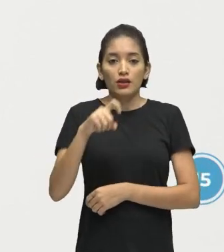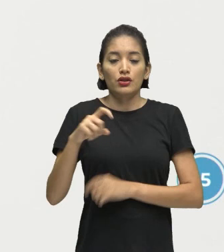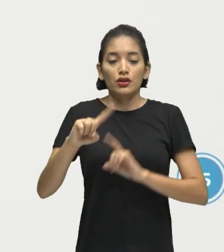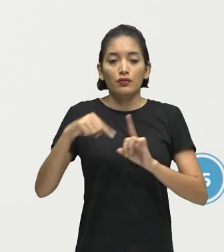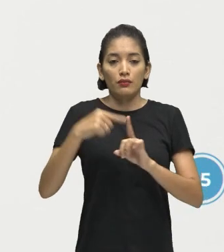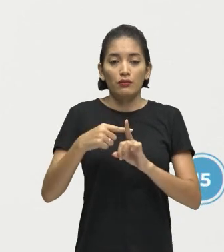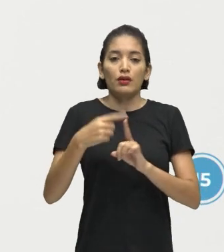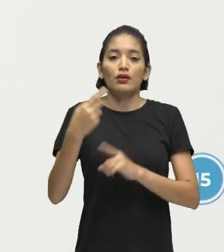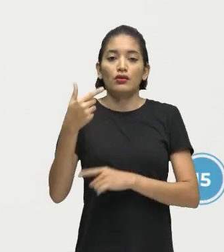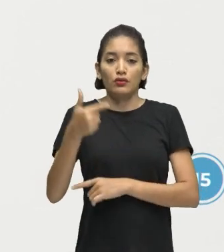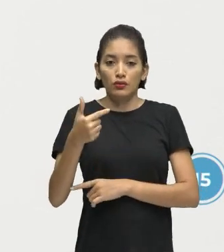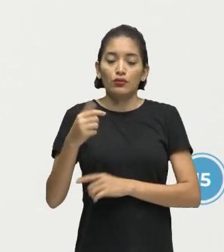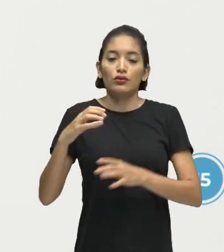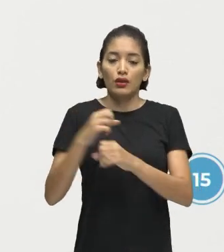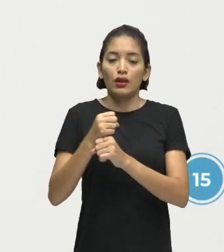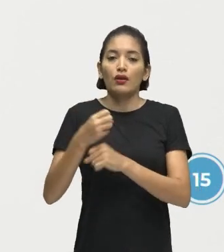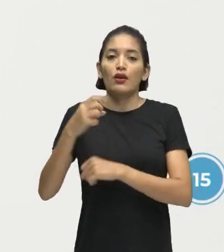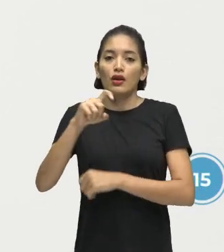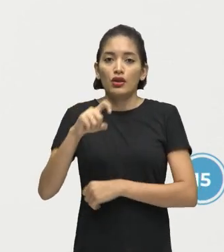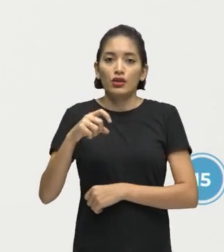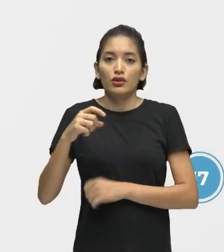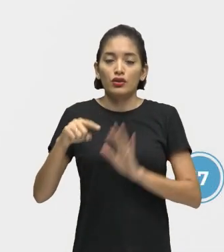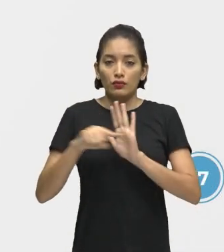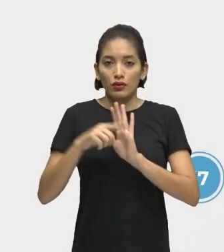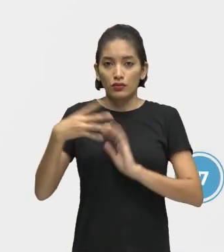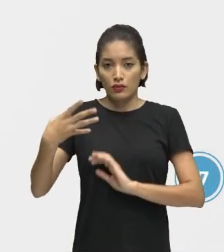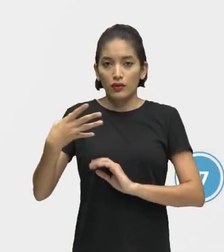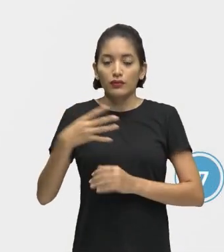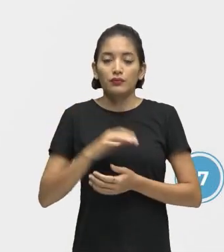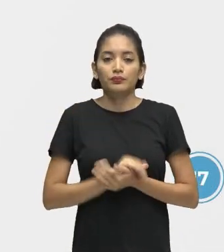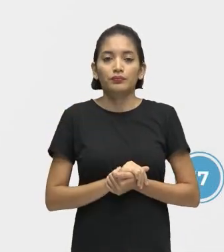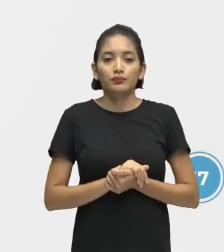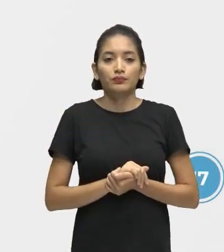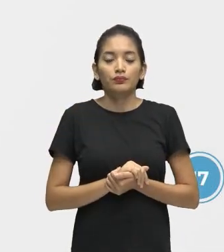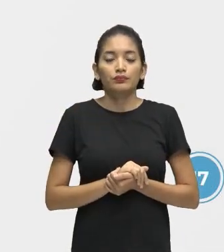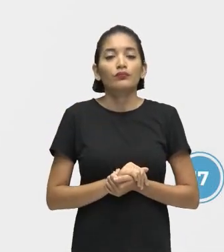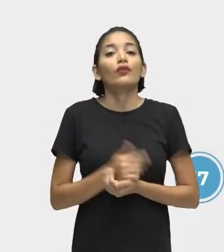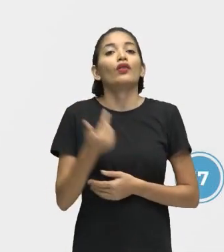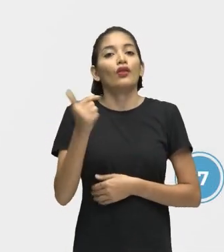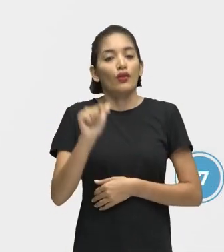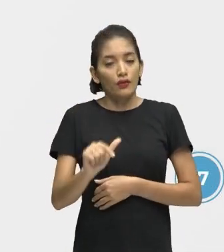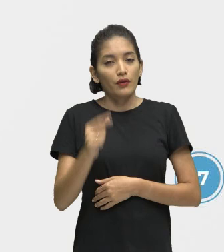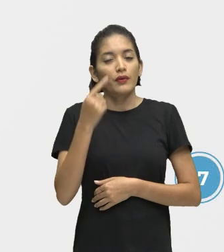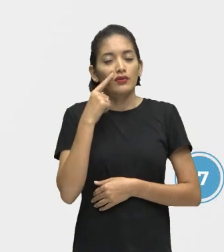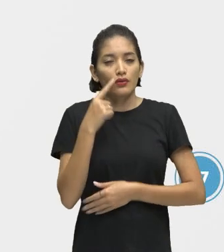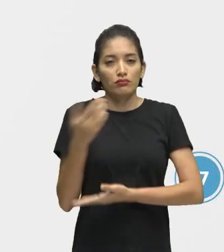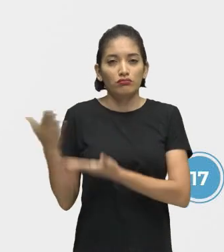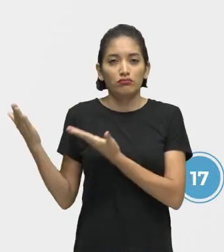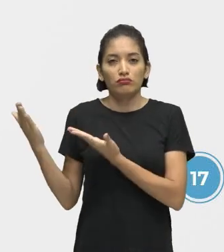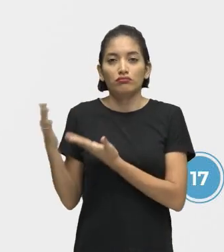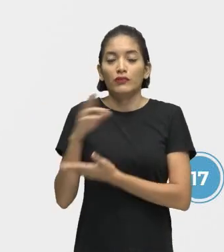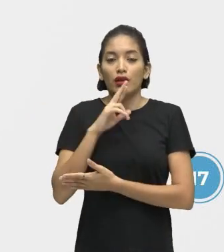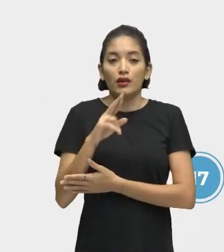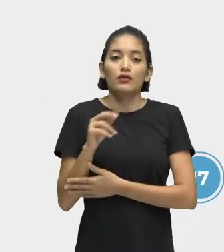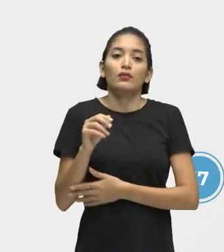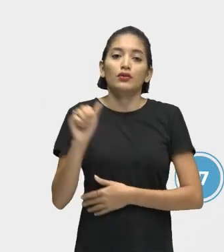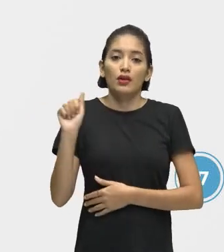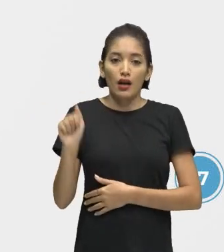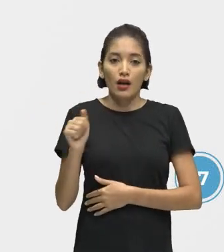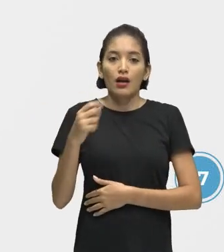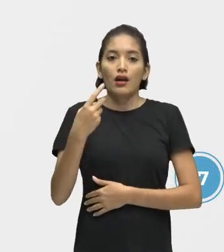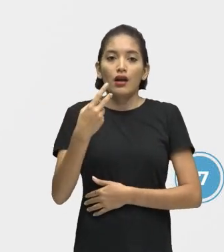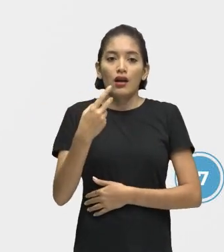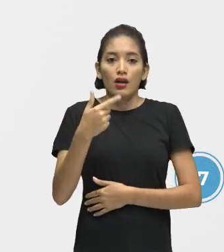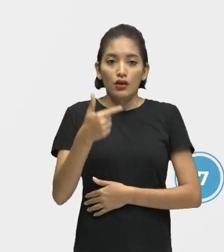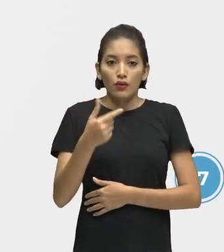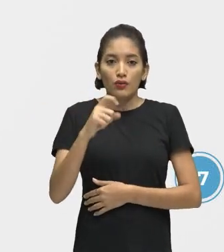a x menos 4. Vamos ver o comentário dessa questão. Então, conferindo aí o gabarito, letra A, 2x menos